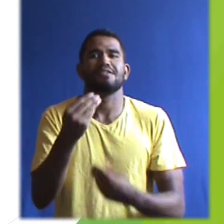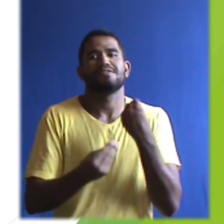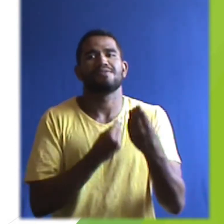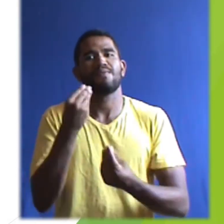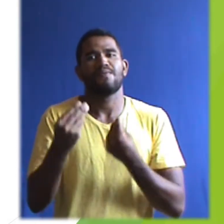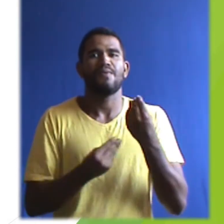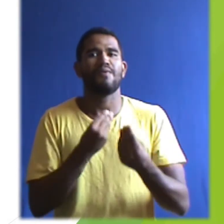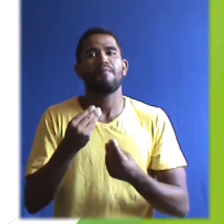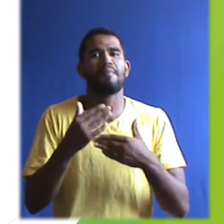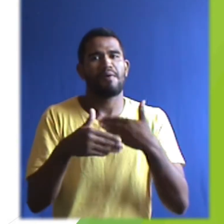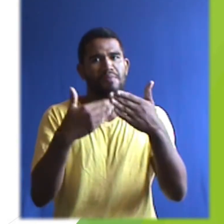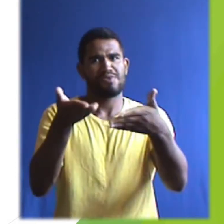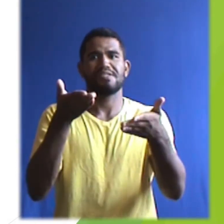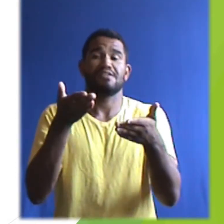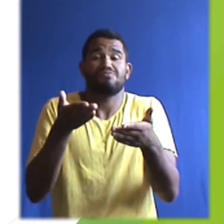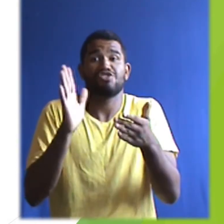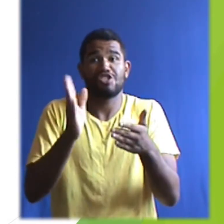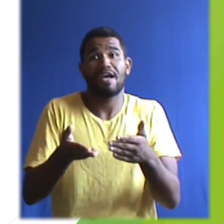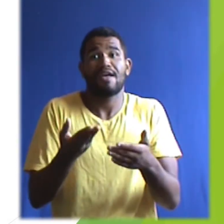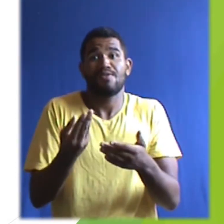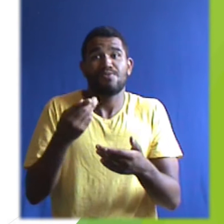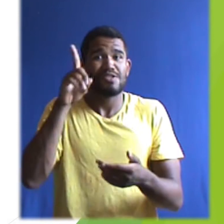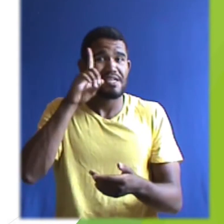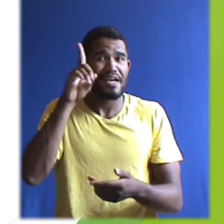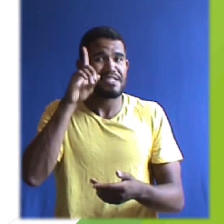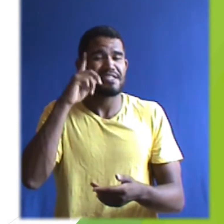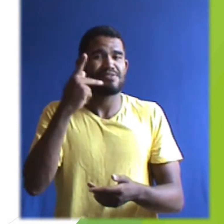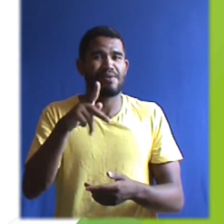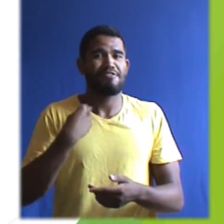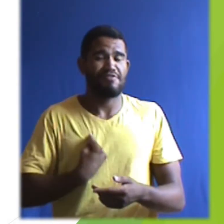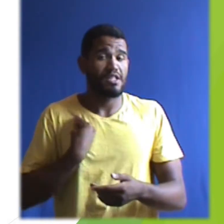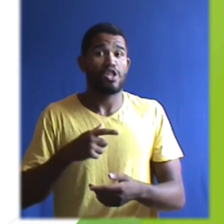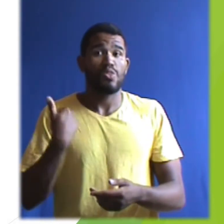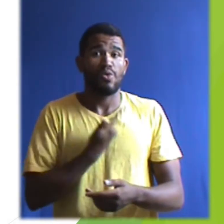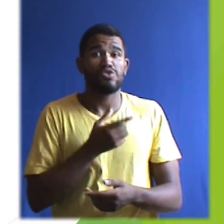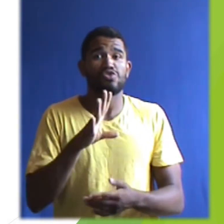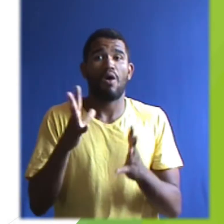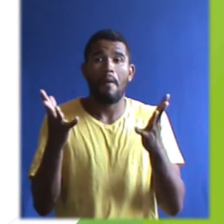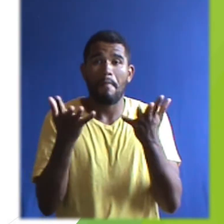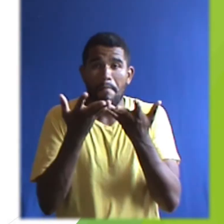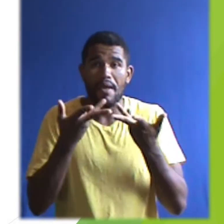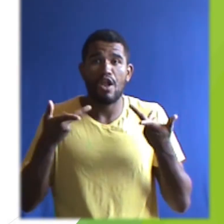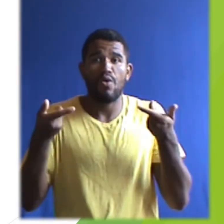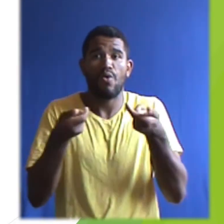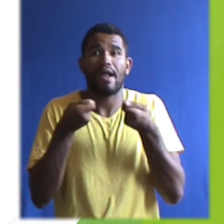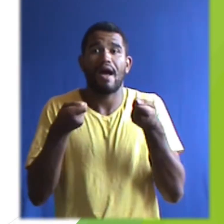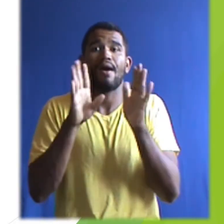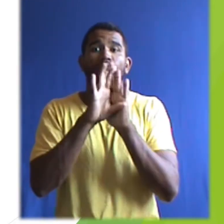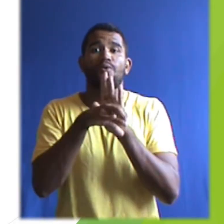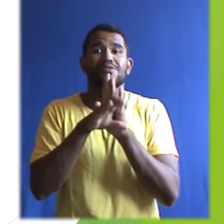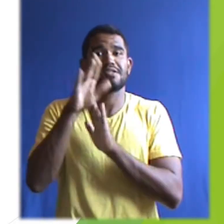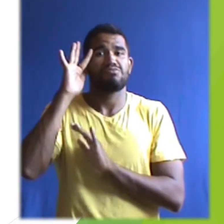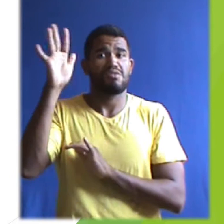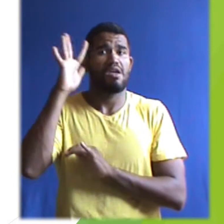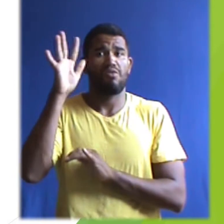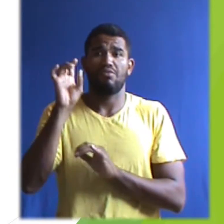de vocês. A gente só vai aprimorar algumas dessas questões baseadas na teoria que